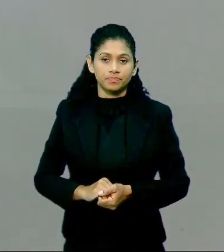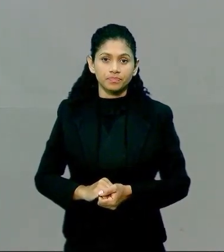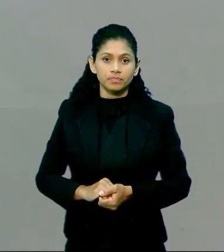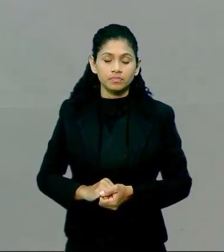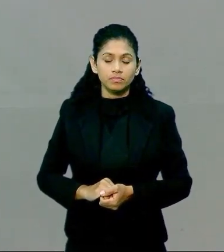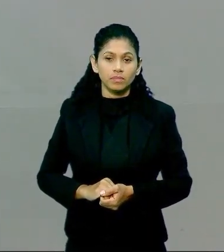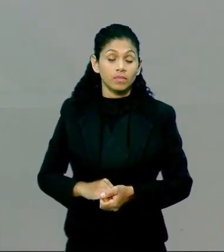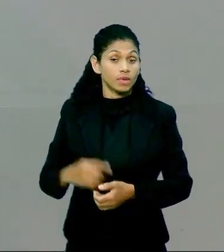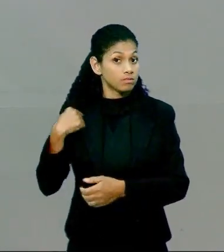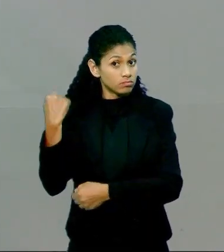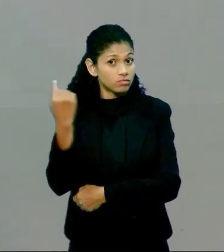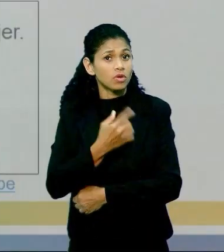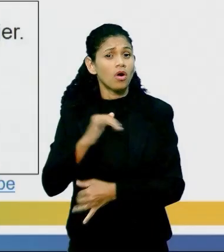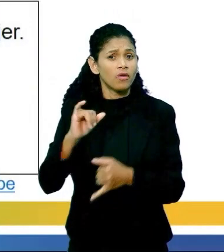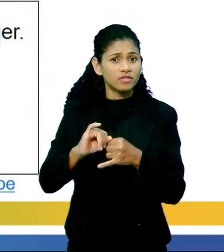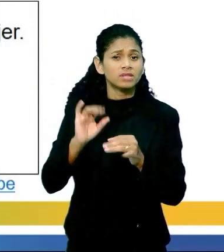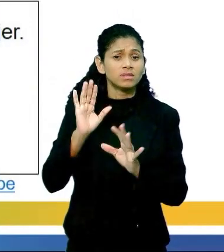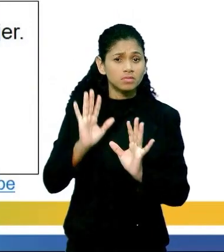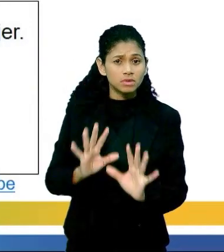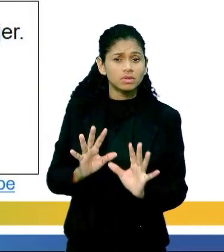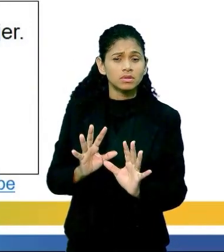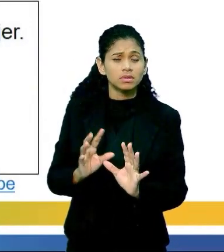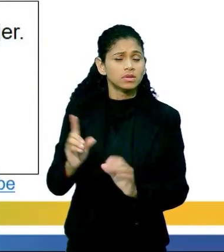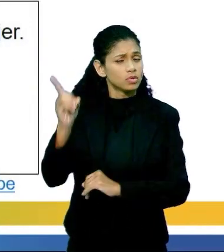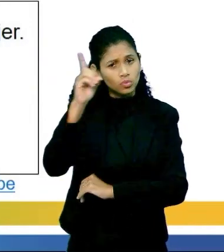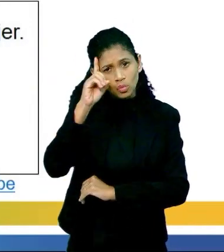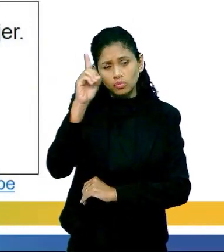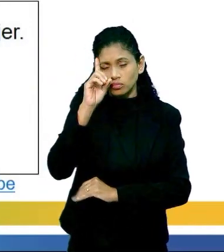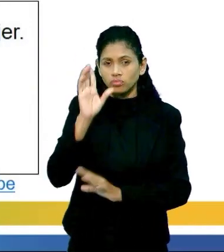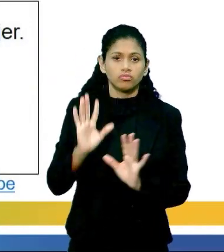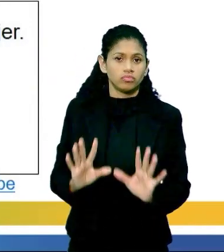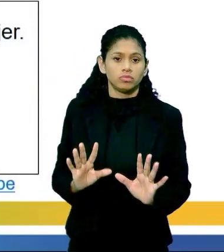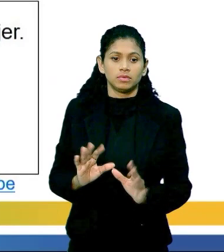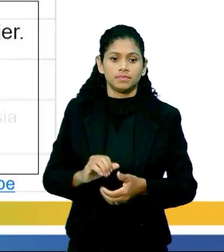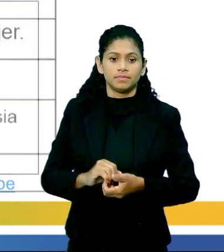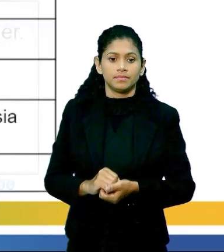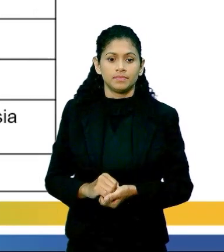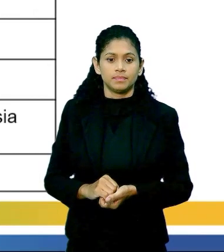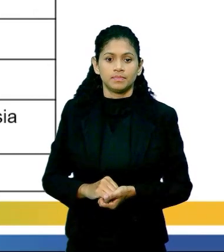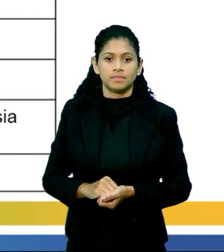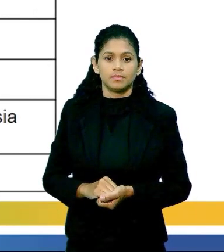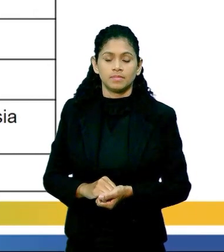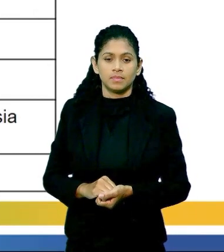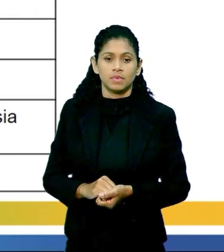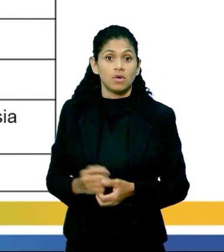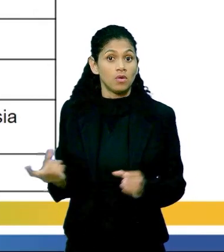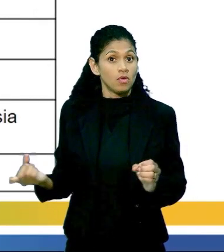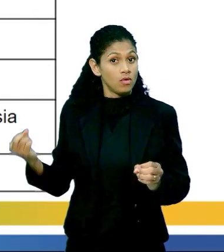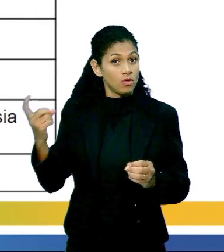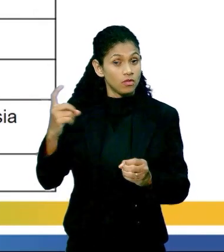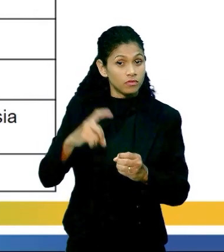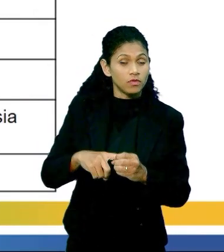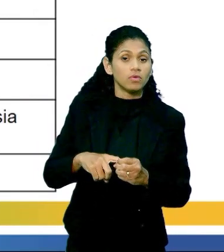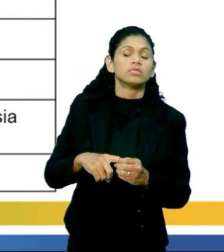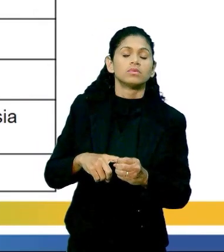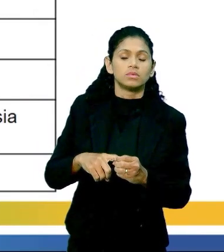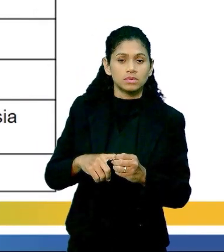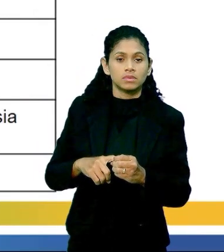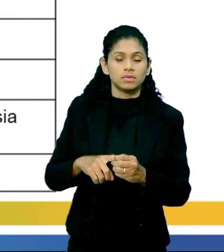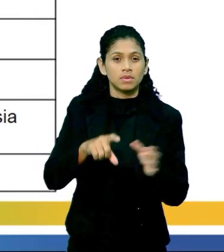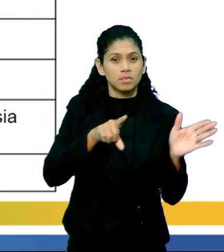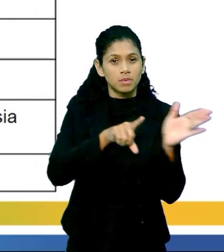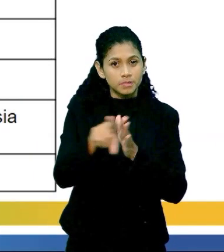faz isso o tempo todo, né, sem perceber, tá? Então, aí a gente volta para a questão, né?